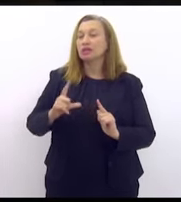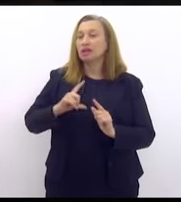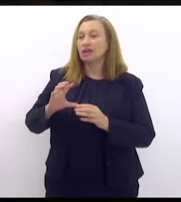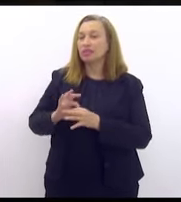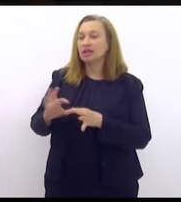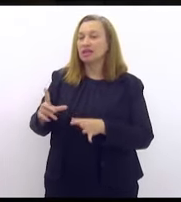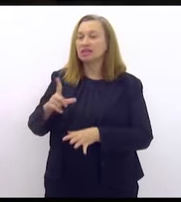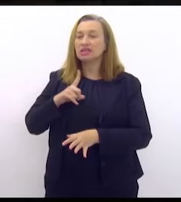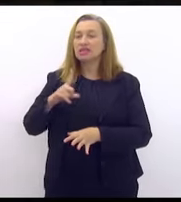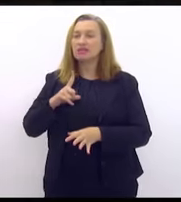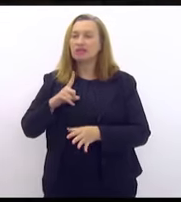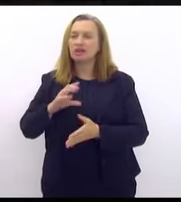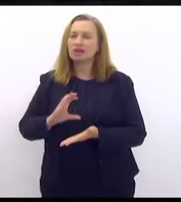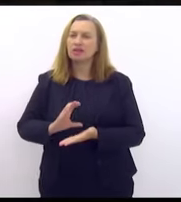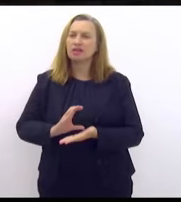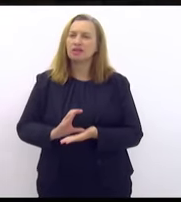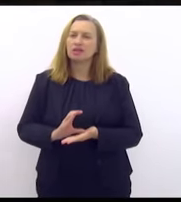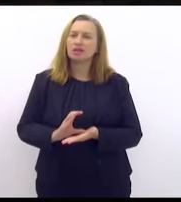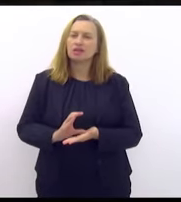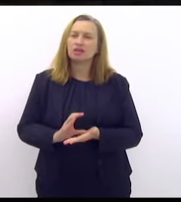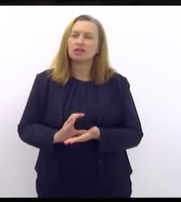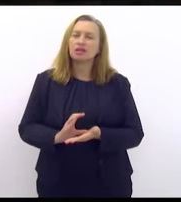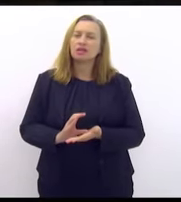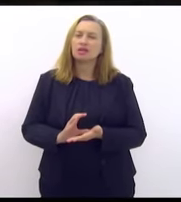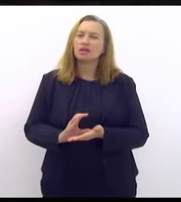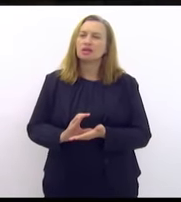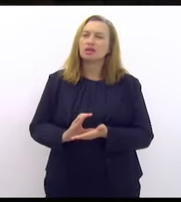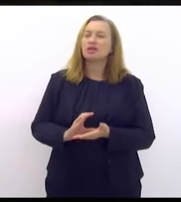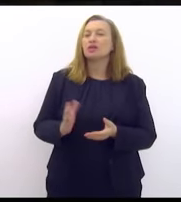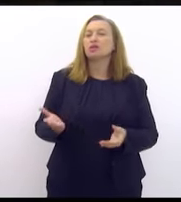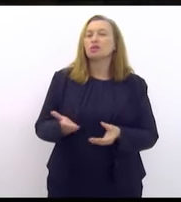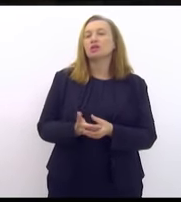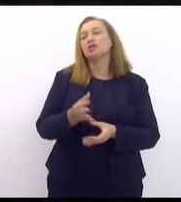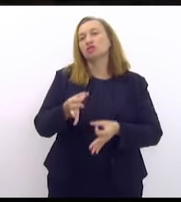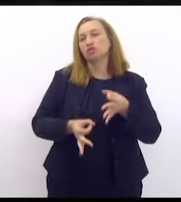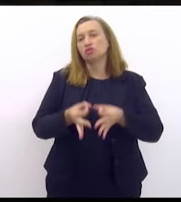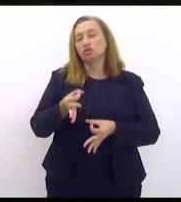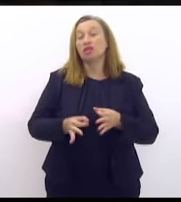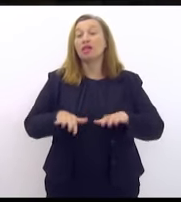Então, o planejamento tributário virou